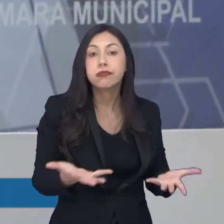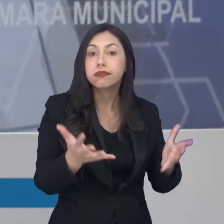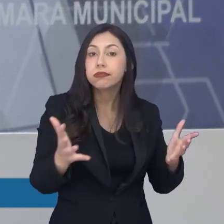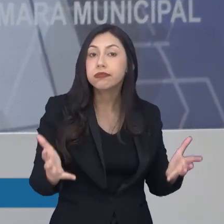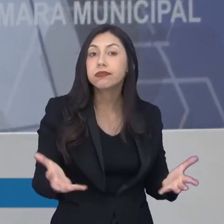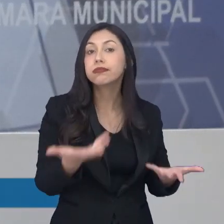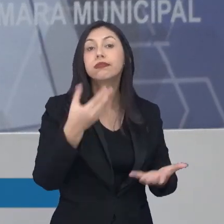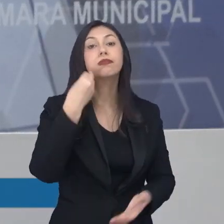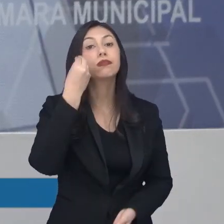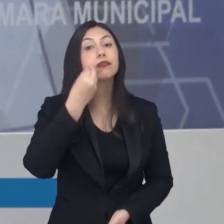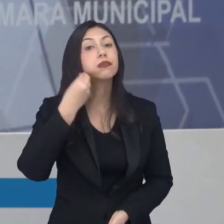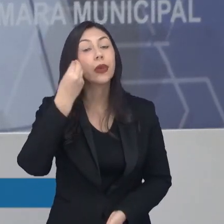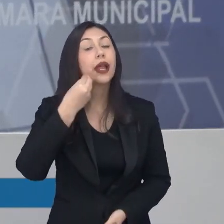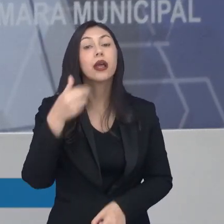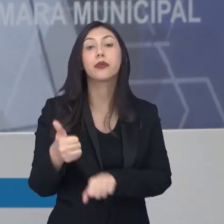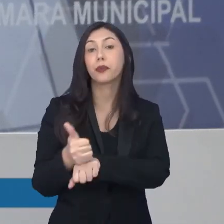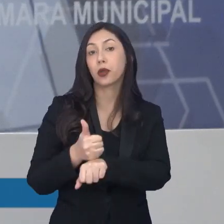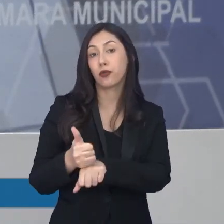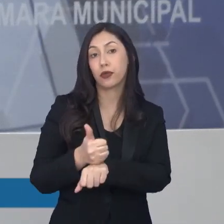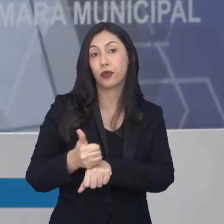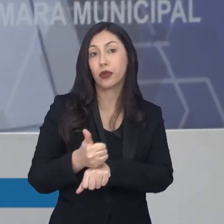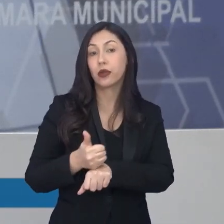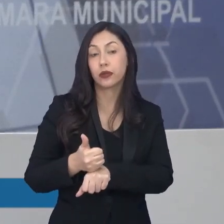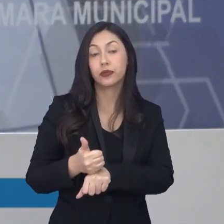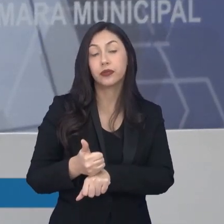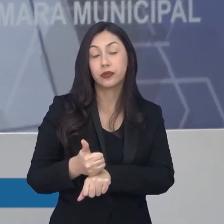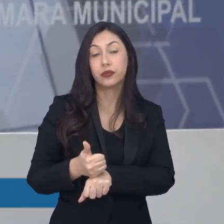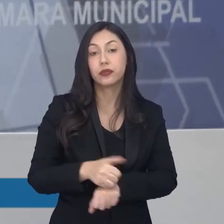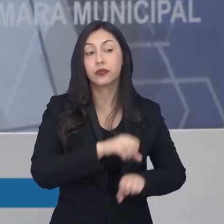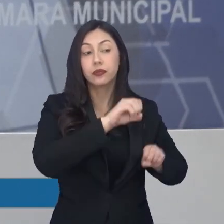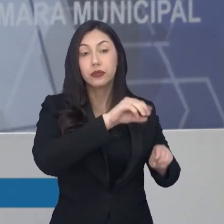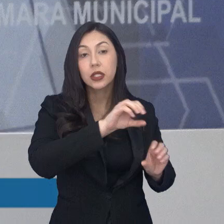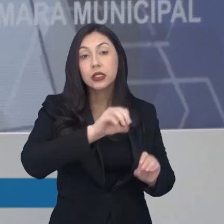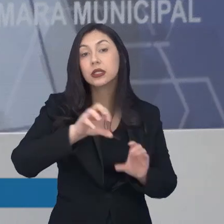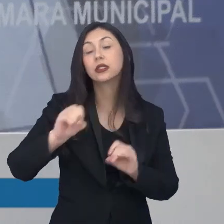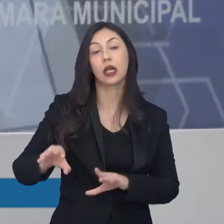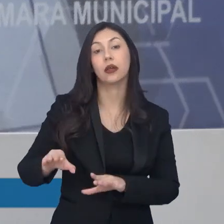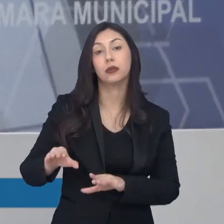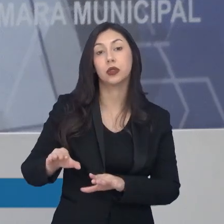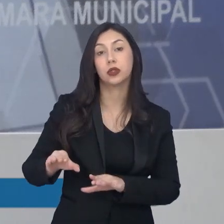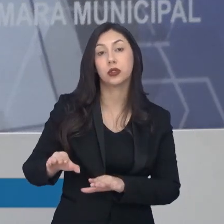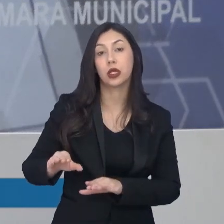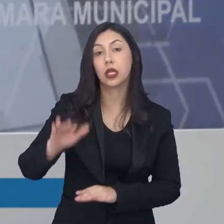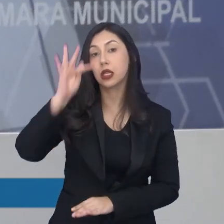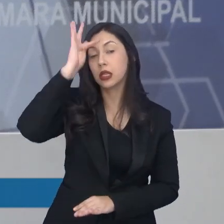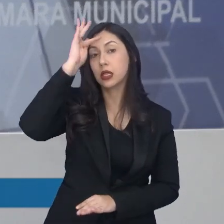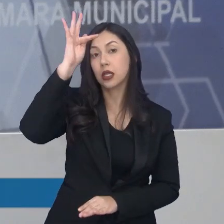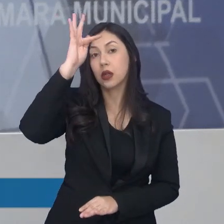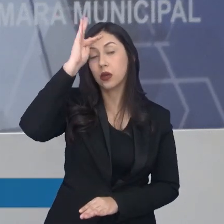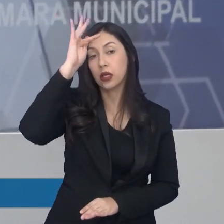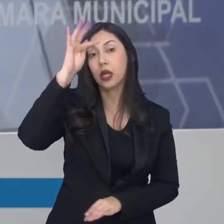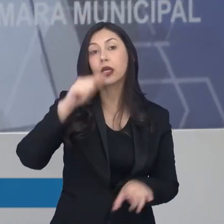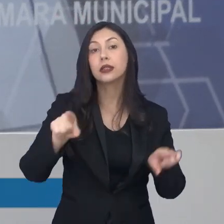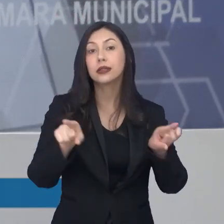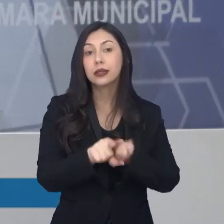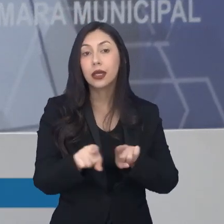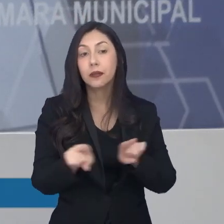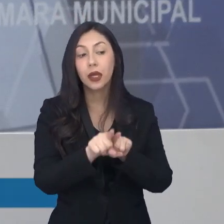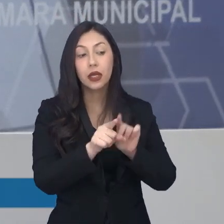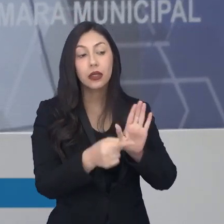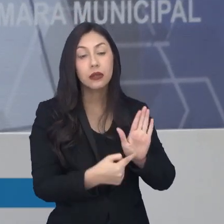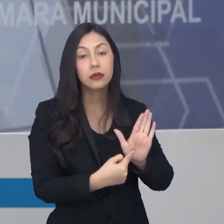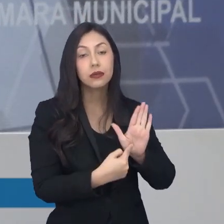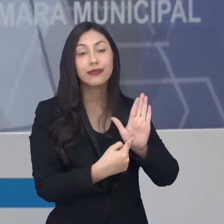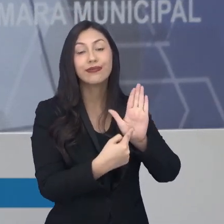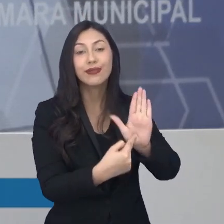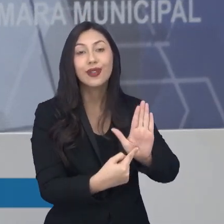nossa experiência profissional. Ensinamos a teoria do direito, mas também mostramos